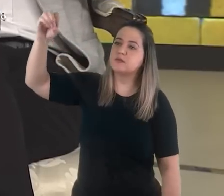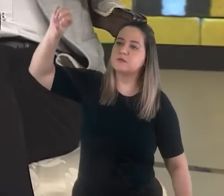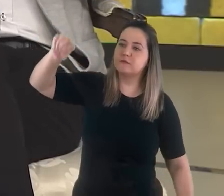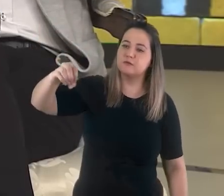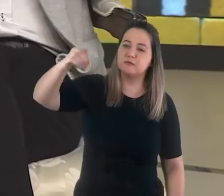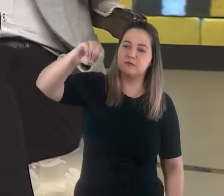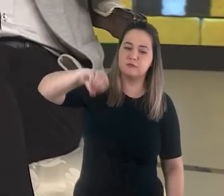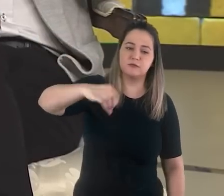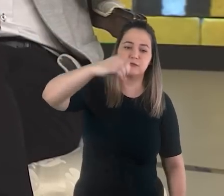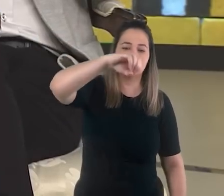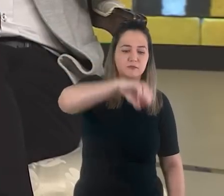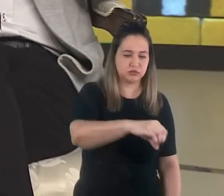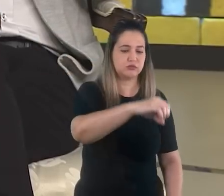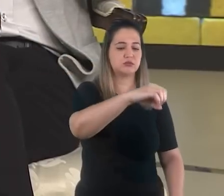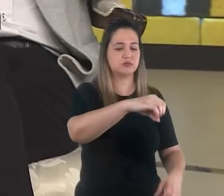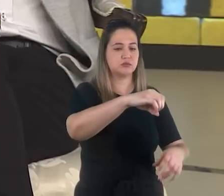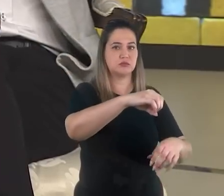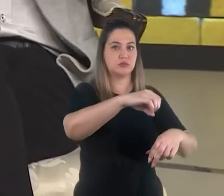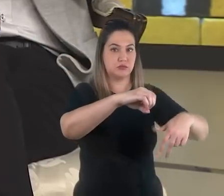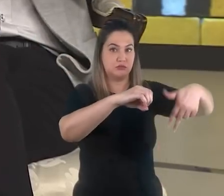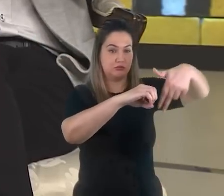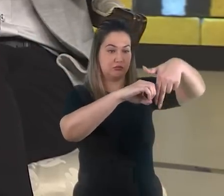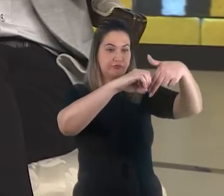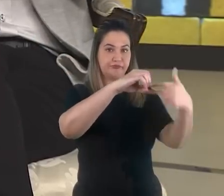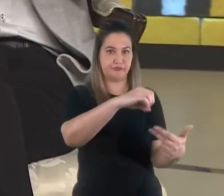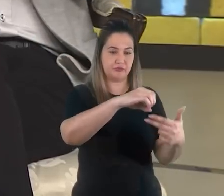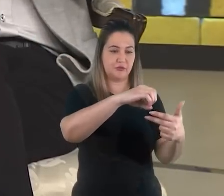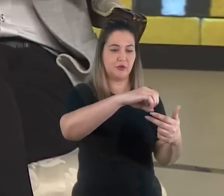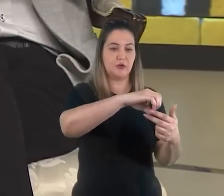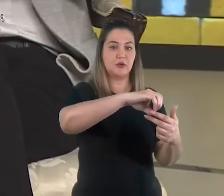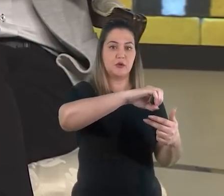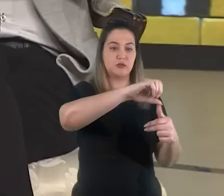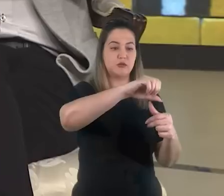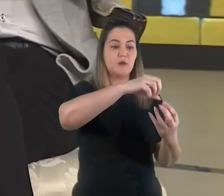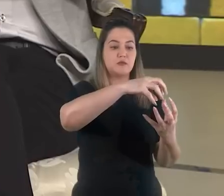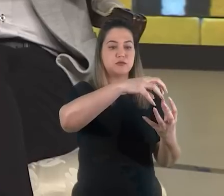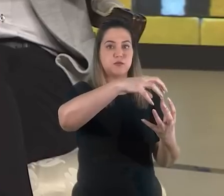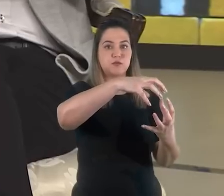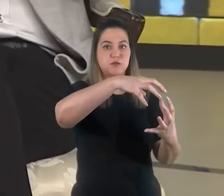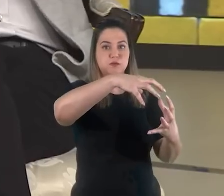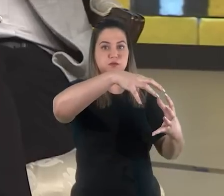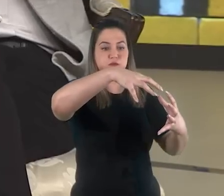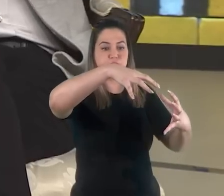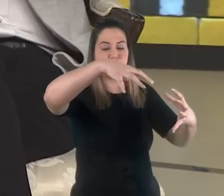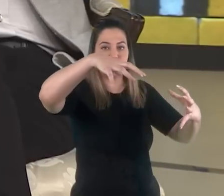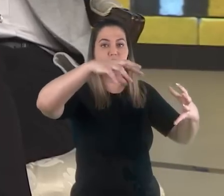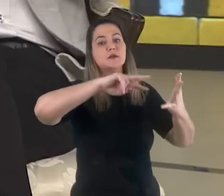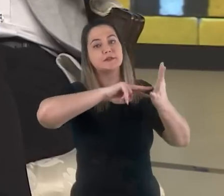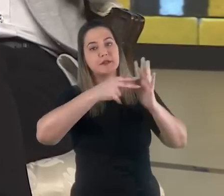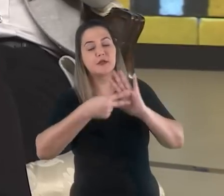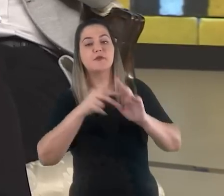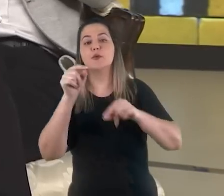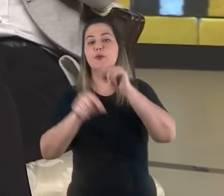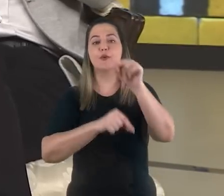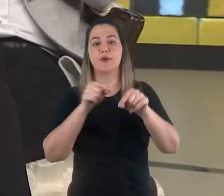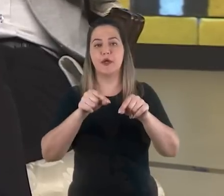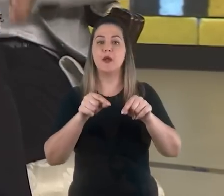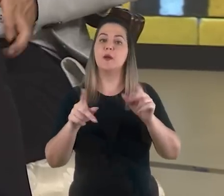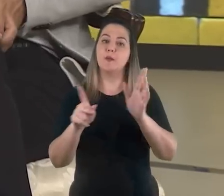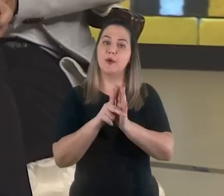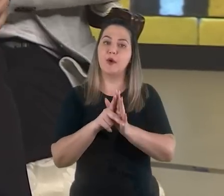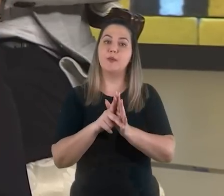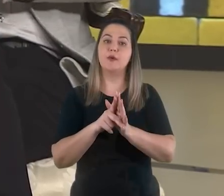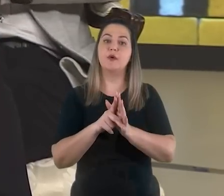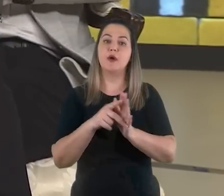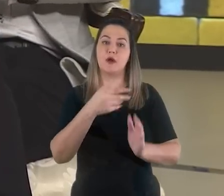Parece ser este um símbolo apropriado para falar da presença de Deus na história, do rompimento do reino de Deus na história.